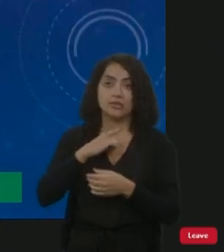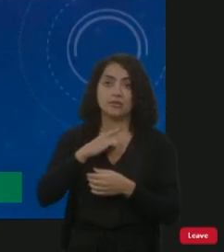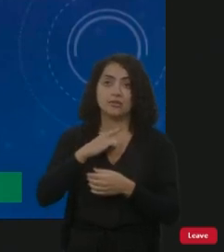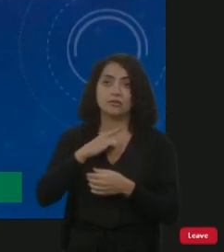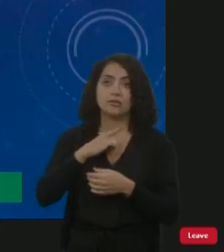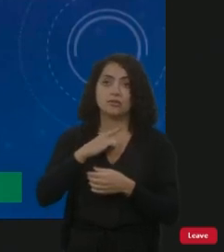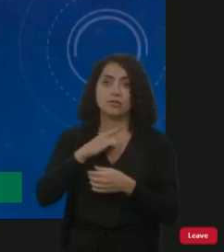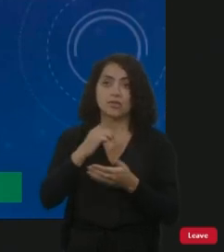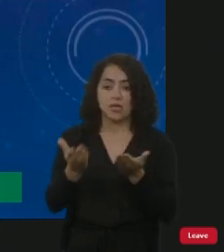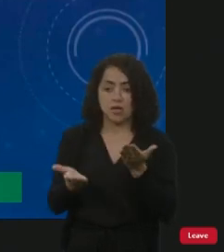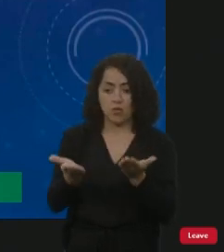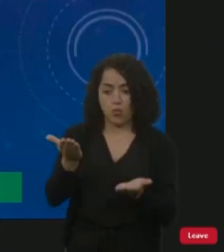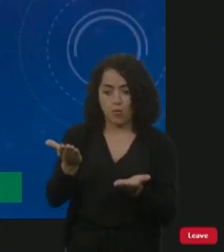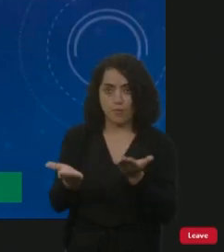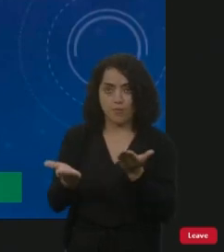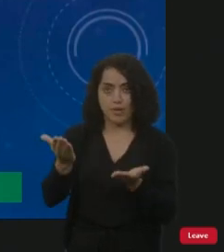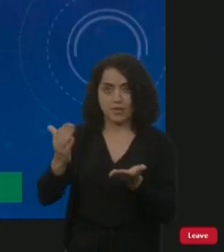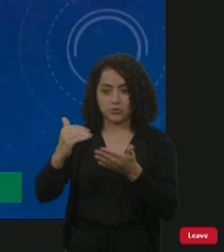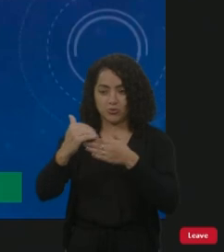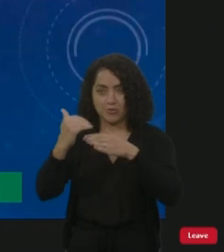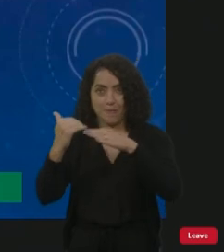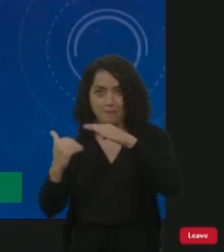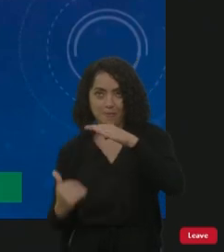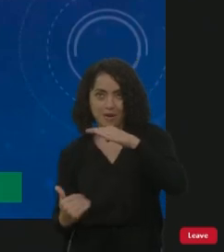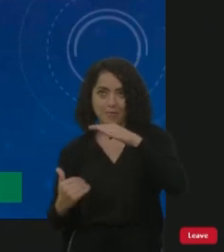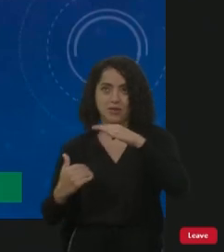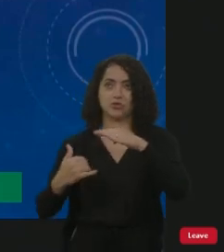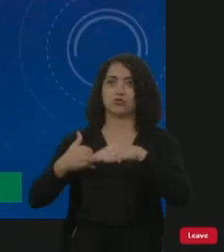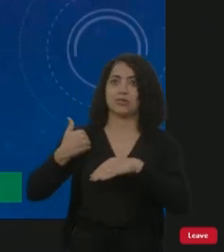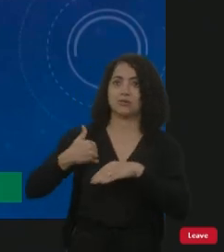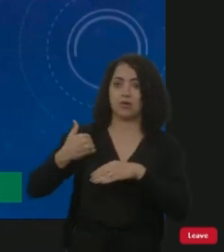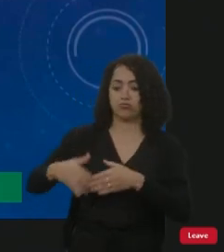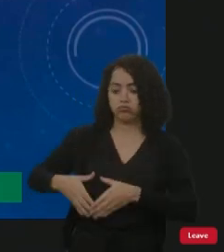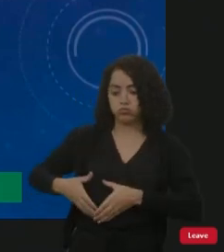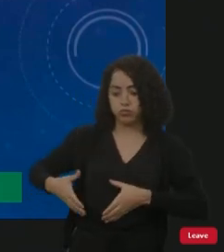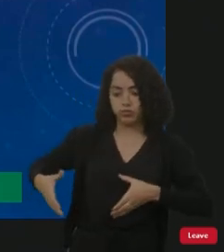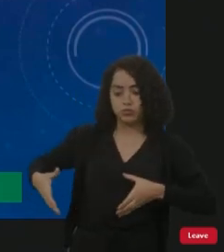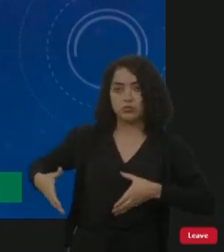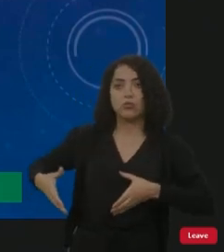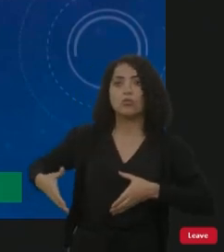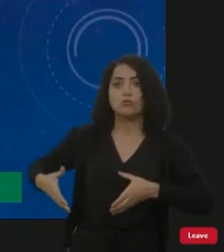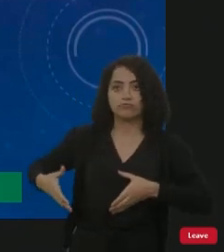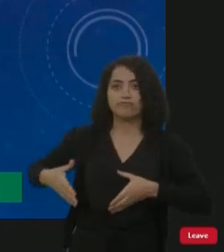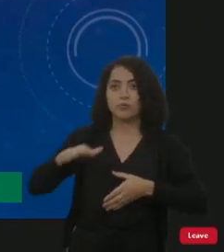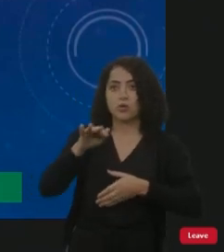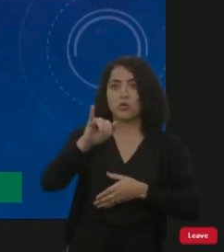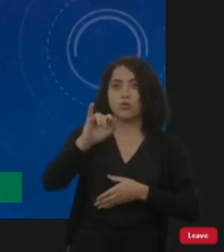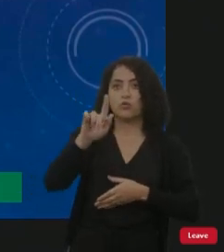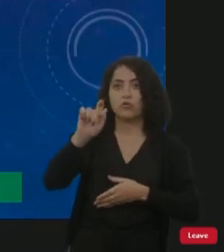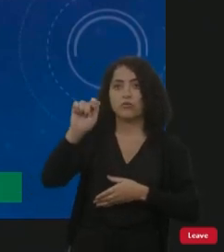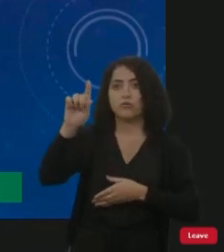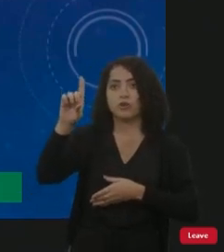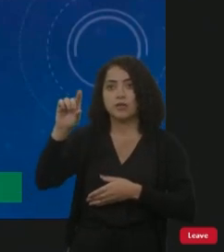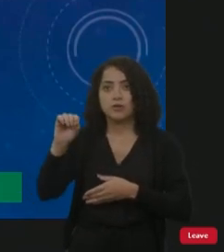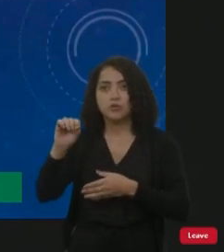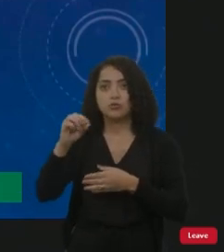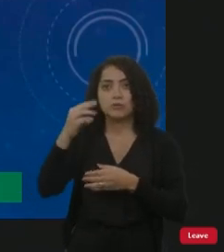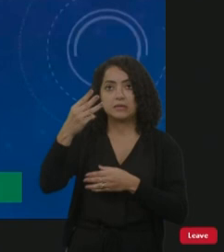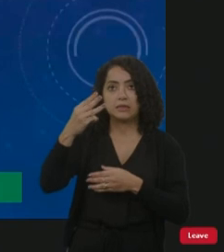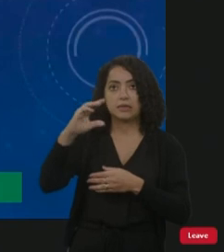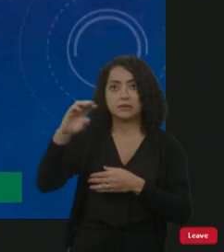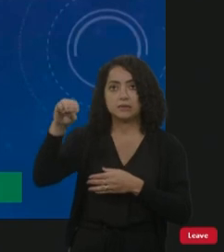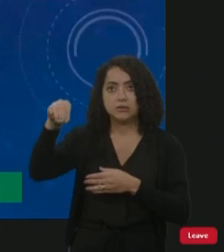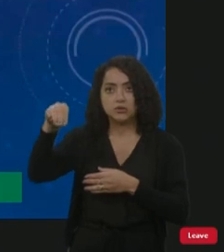um peso abaixo do esperado para a idade e um fígado aumentado, discretamente aumentado, a 3 centímetros do